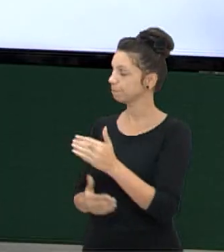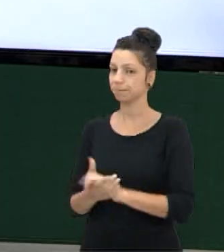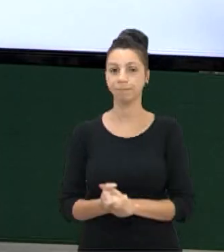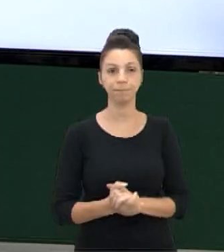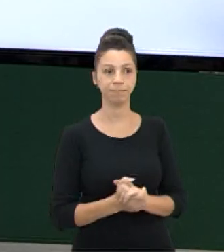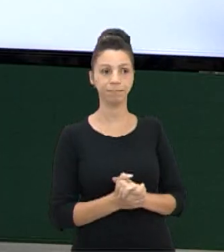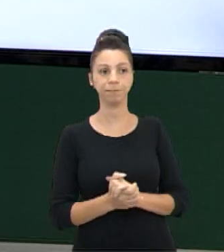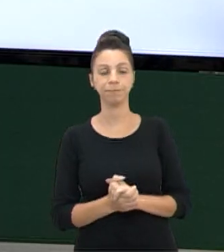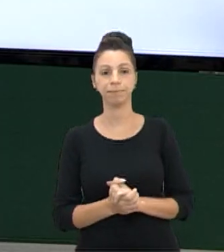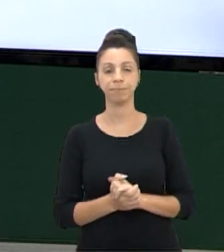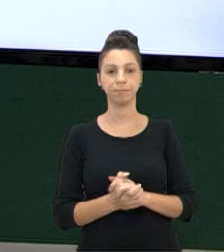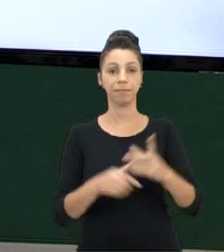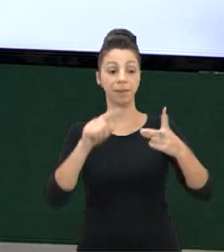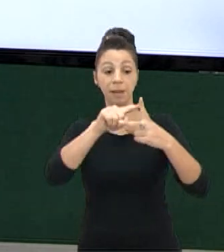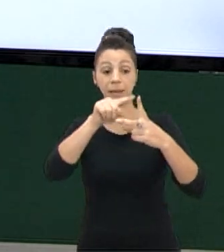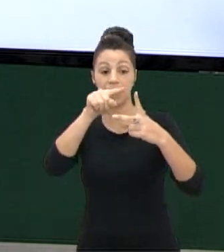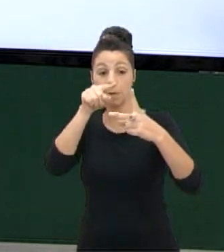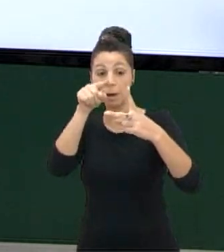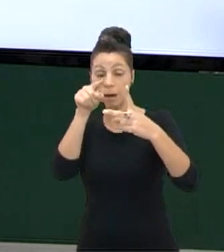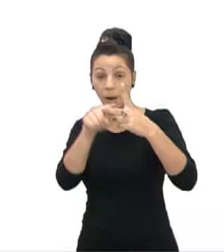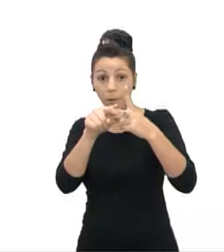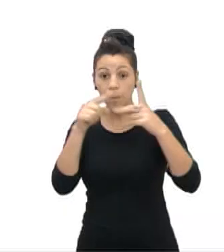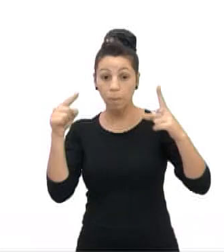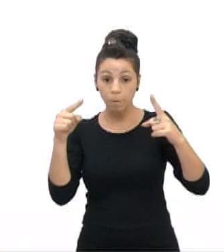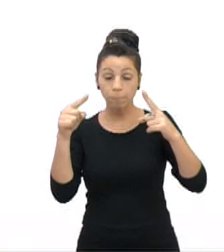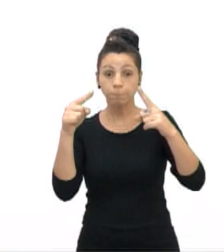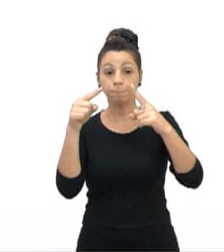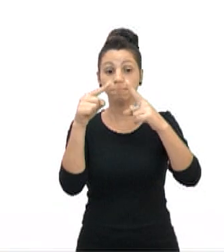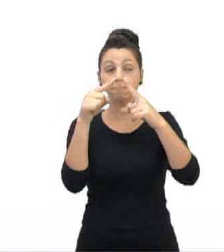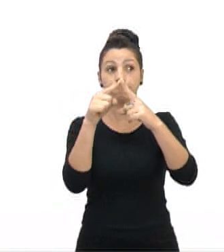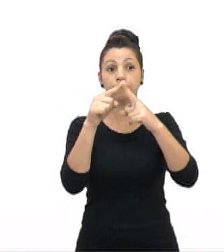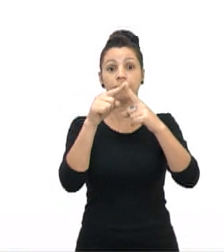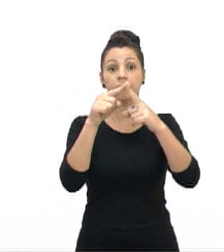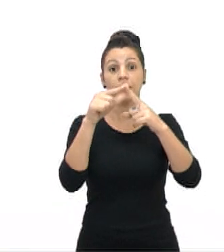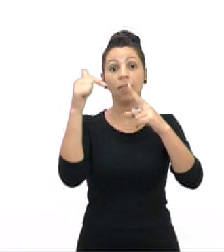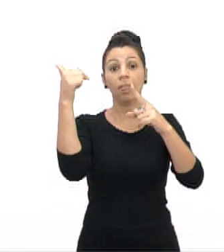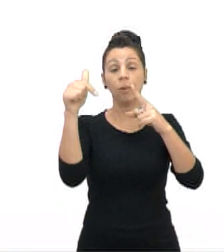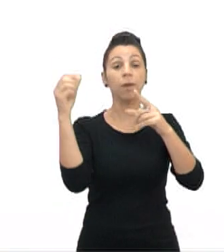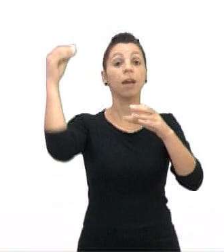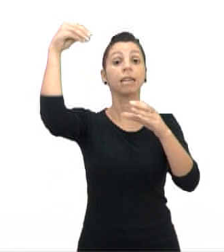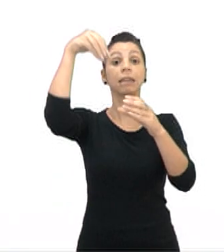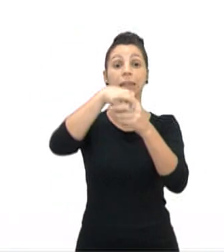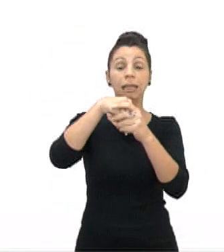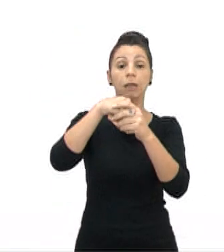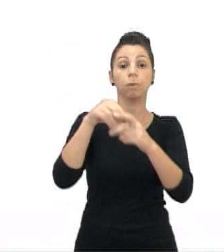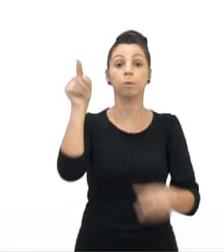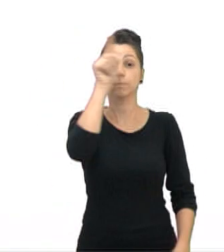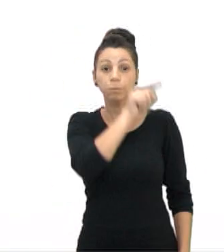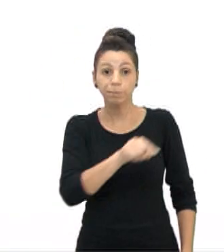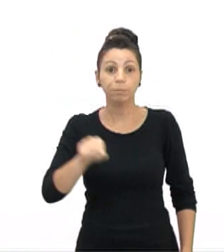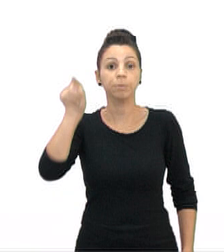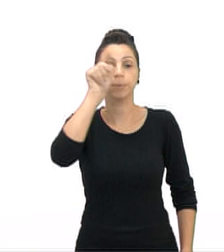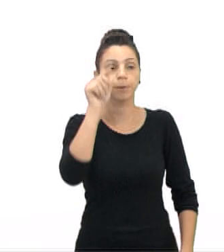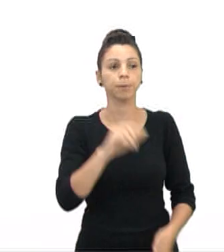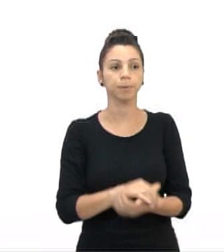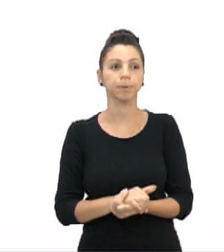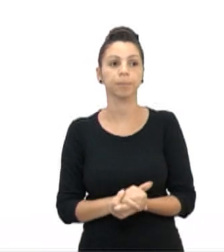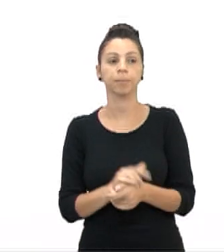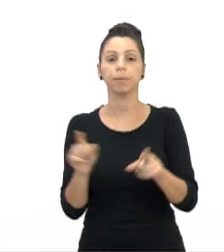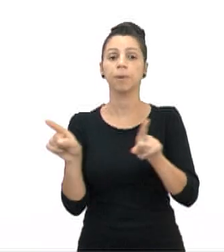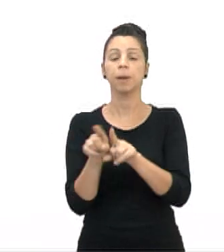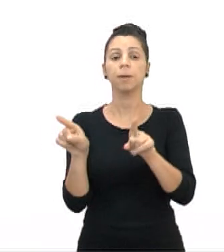iremos ver ângulos cujos vértices não pertencem à circunferência, ok? E